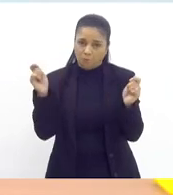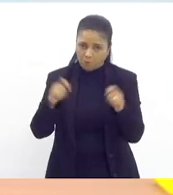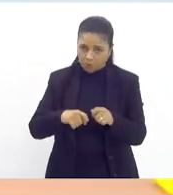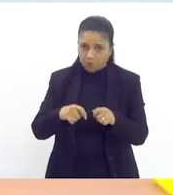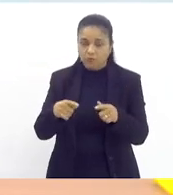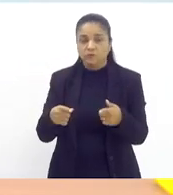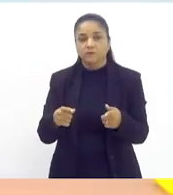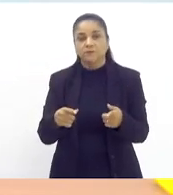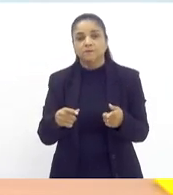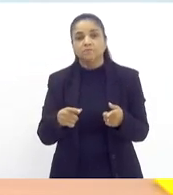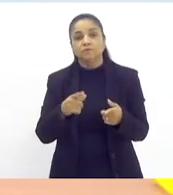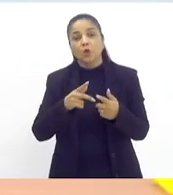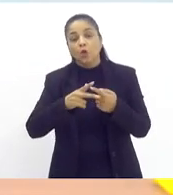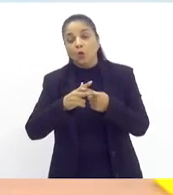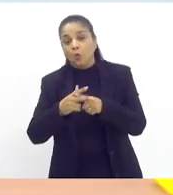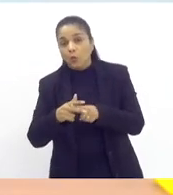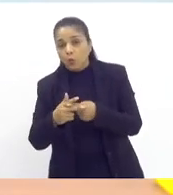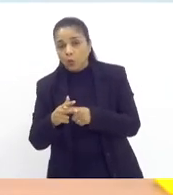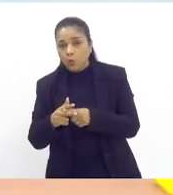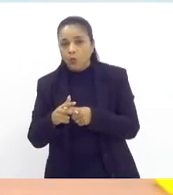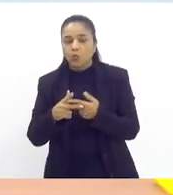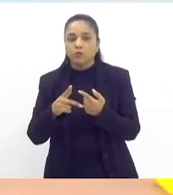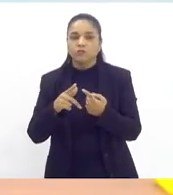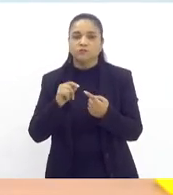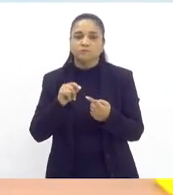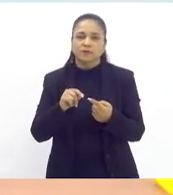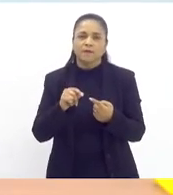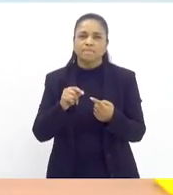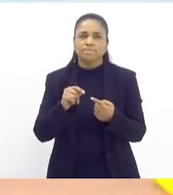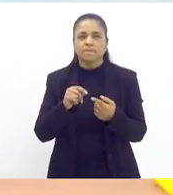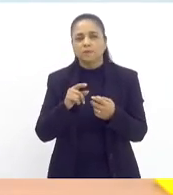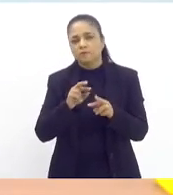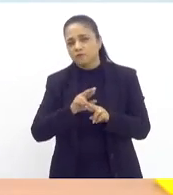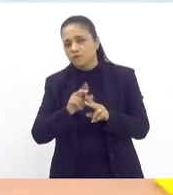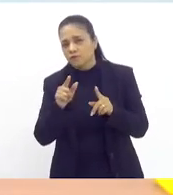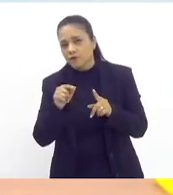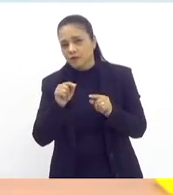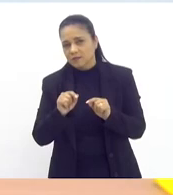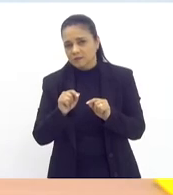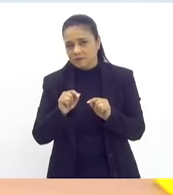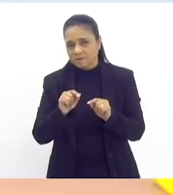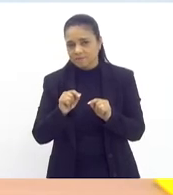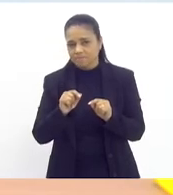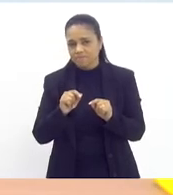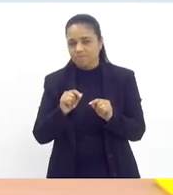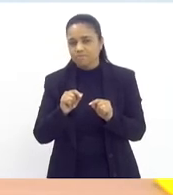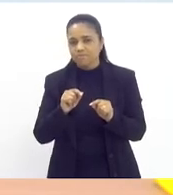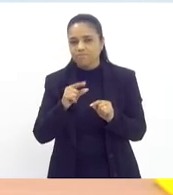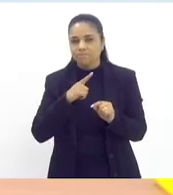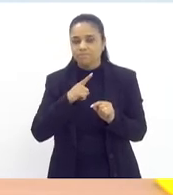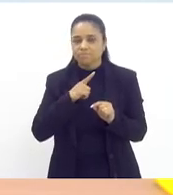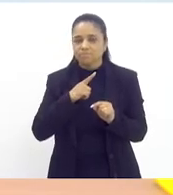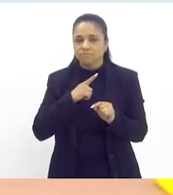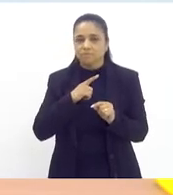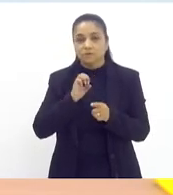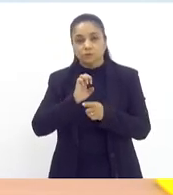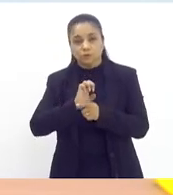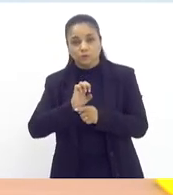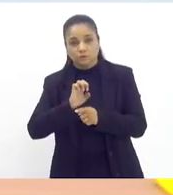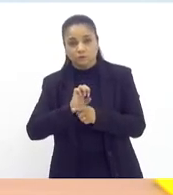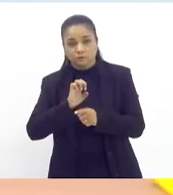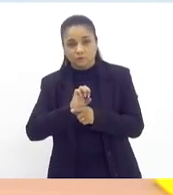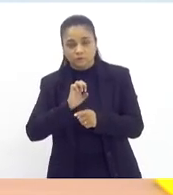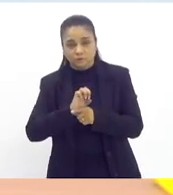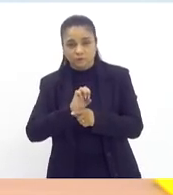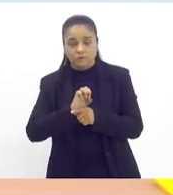primeiro, corrige-se uma imprecisão que tem hoje, quando você tem o decujus está num estado, o inventário é